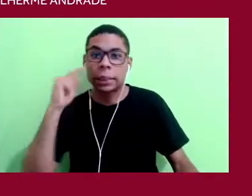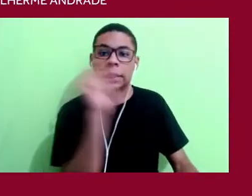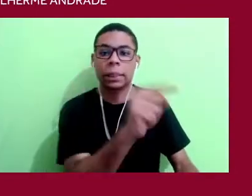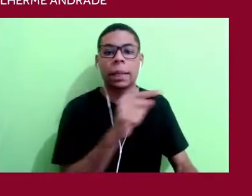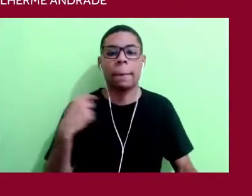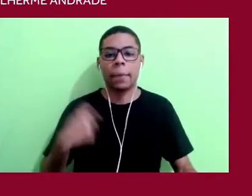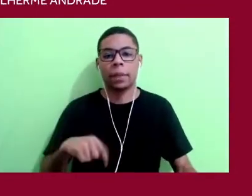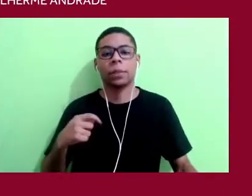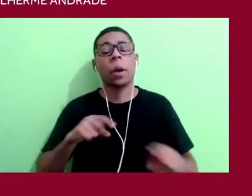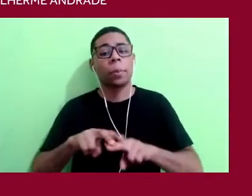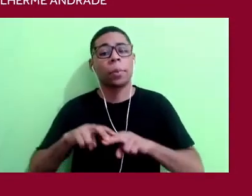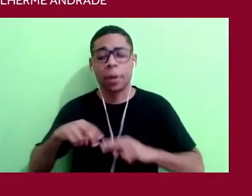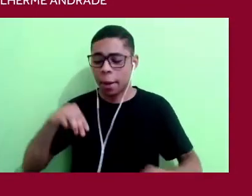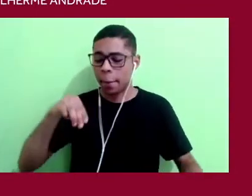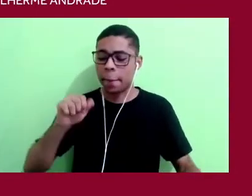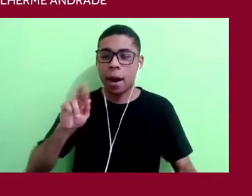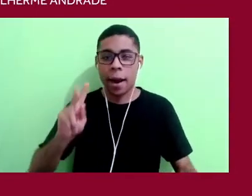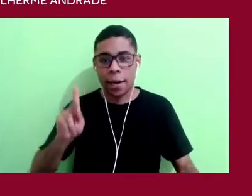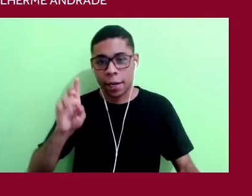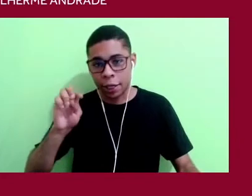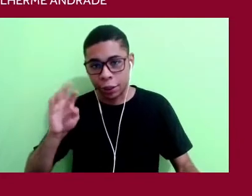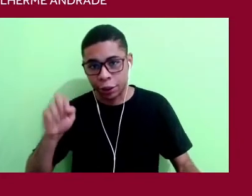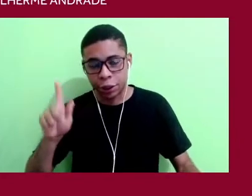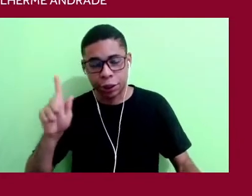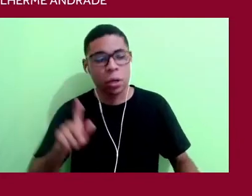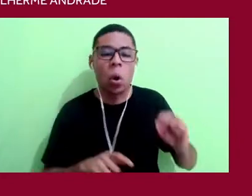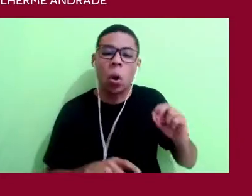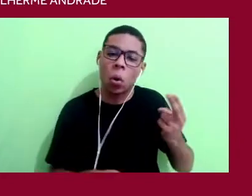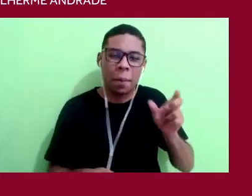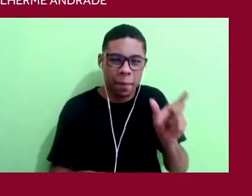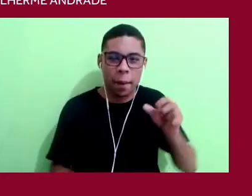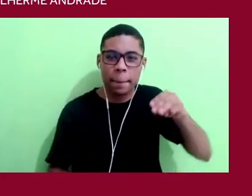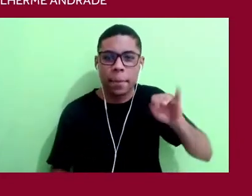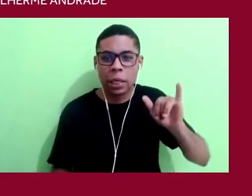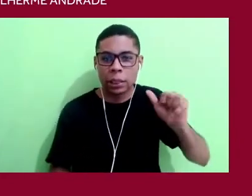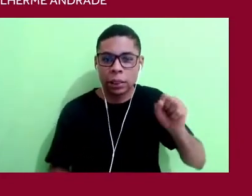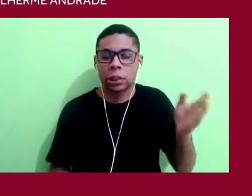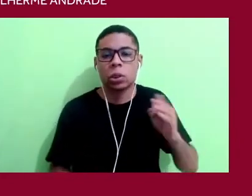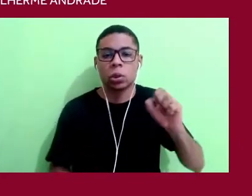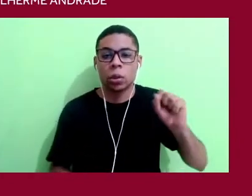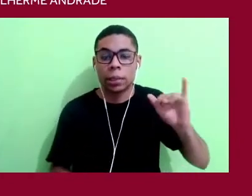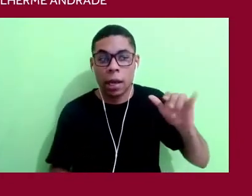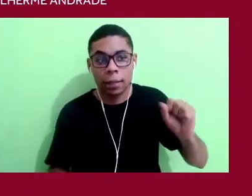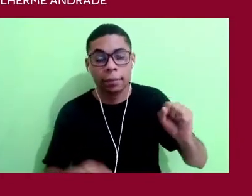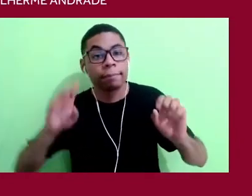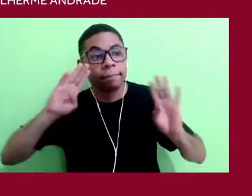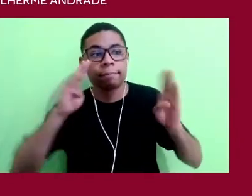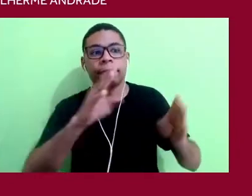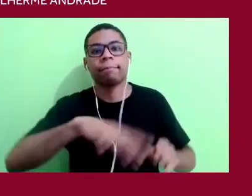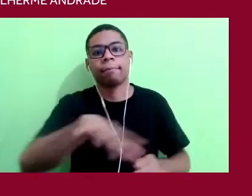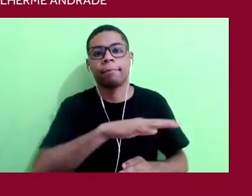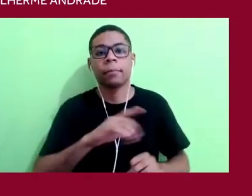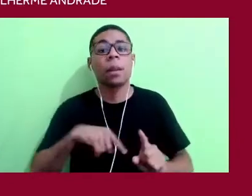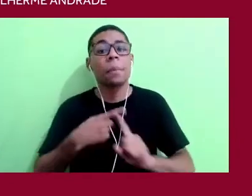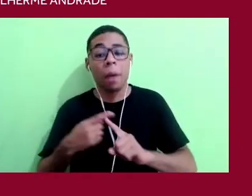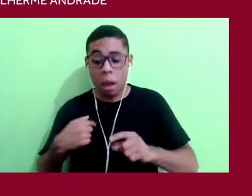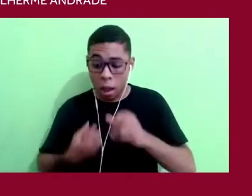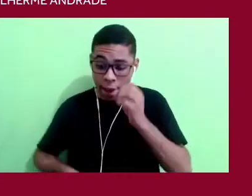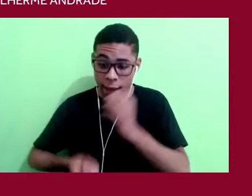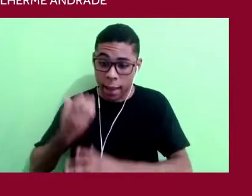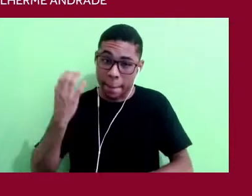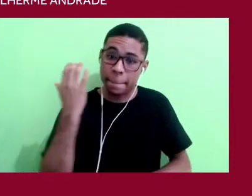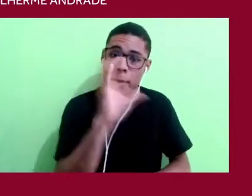de marketing e mídias sociais. Entender também que a gente precisa criar conteúdo que satisfaça essas